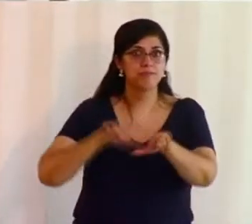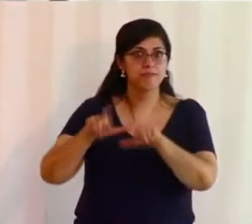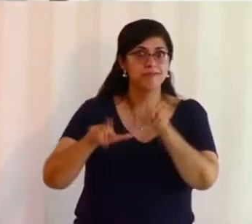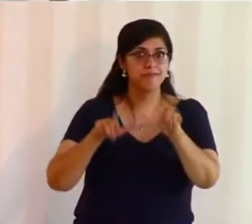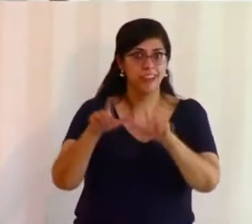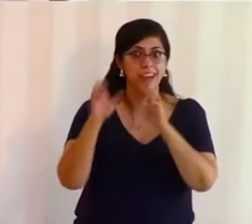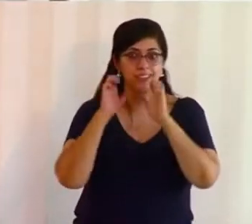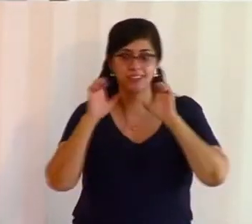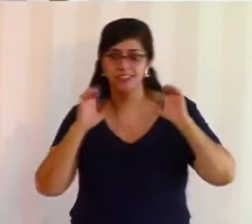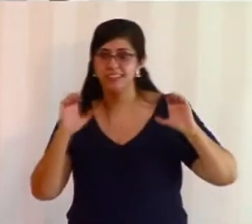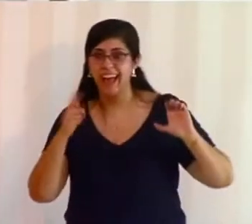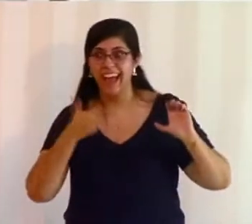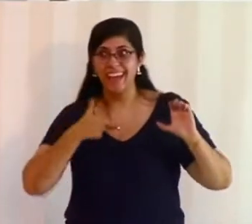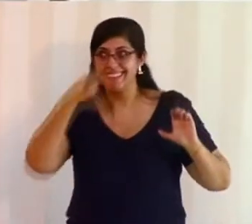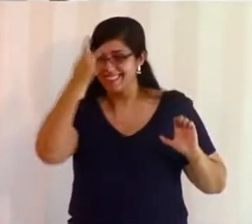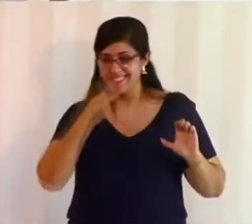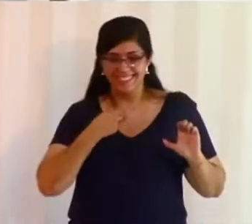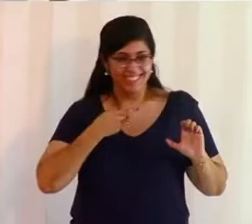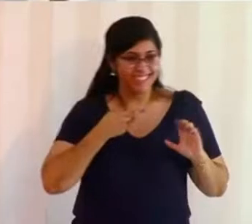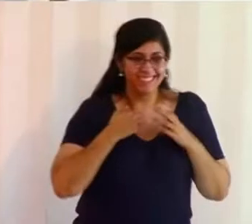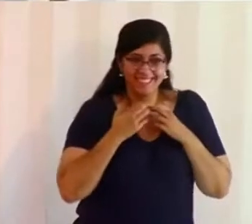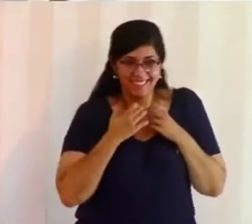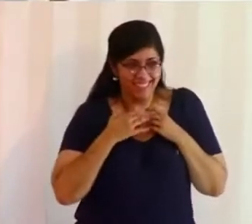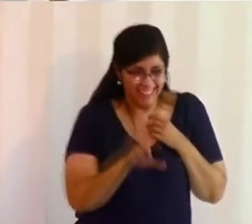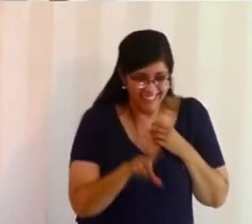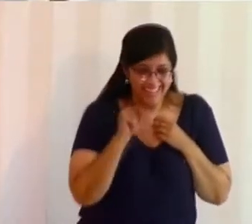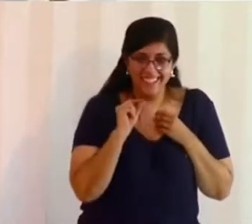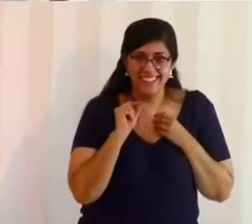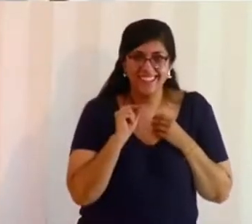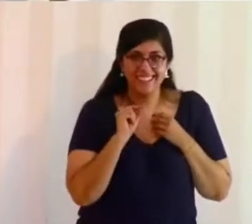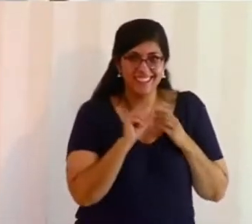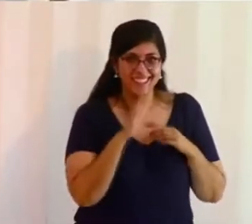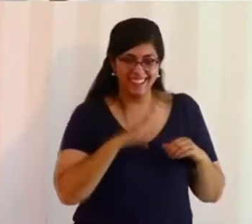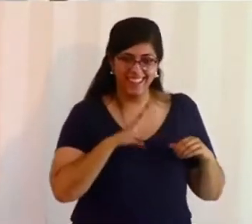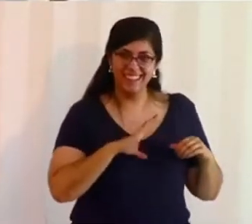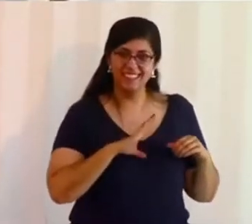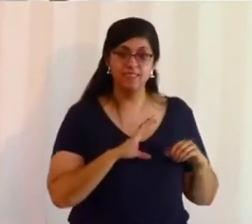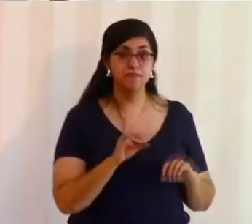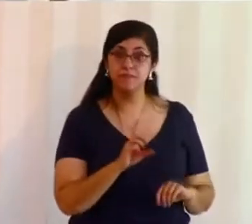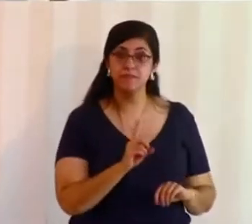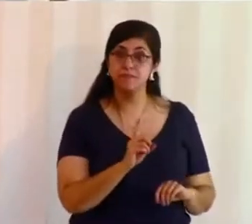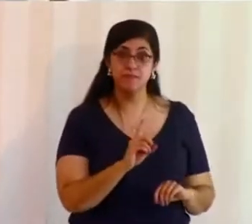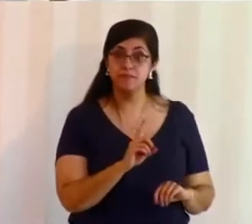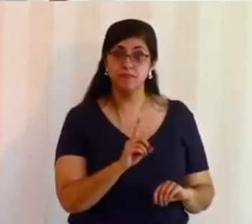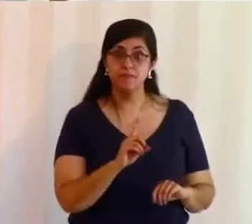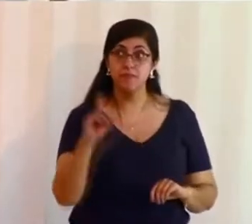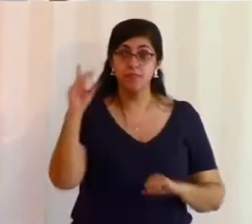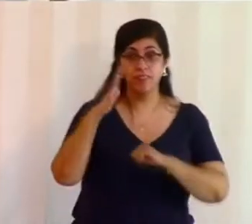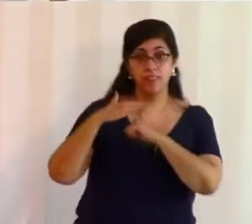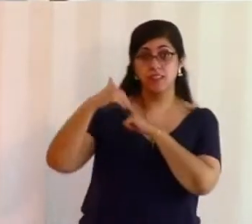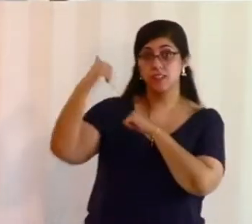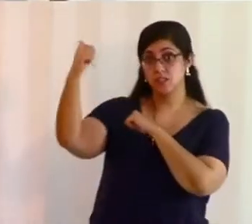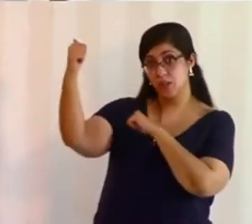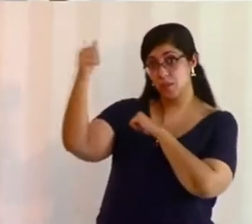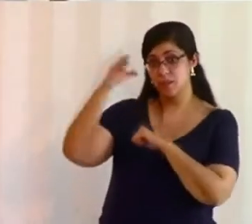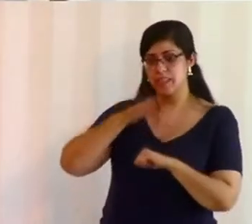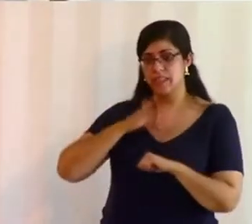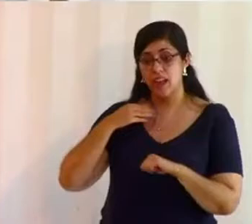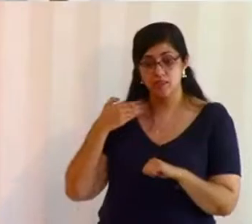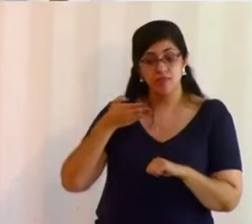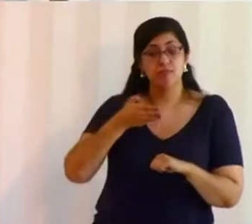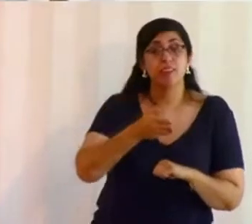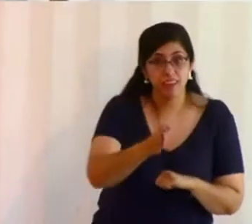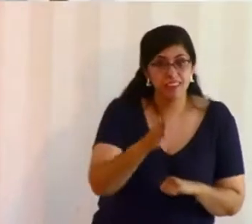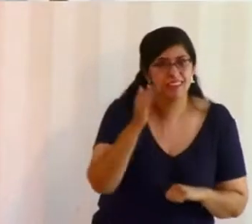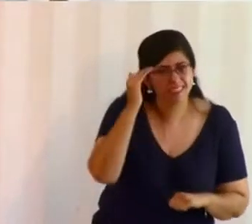Isso é muito sério. Isso é muito precioso. Por isso que um homem de Deus, uma mulher de Deus, que se